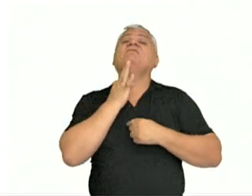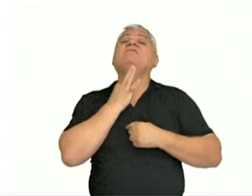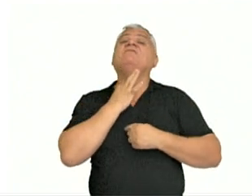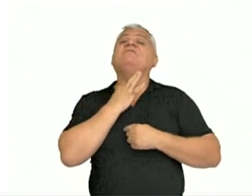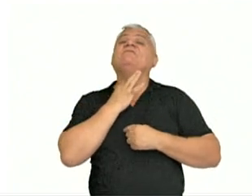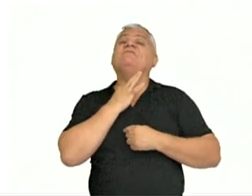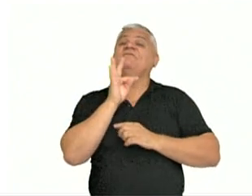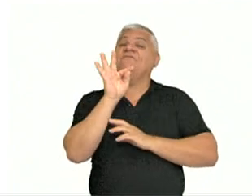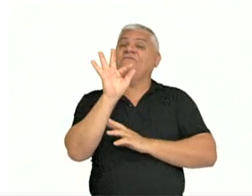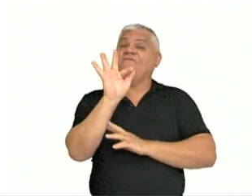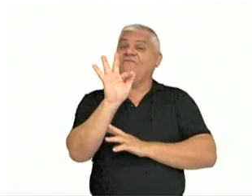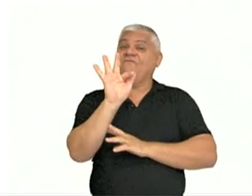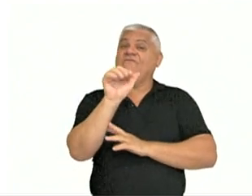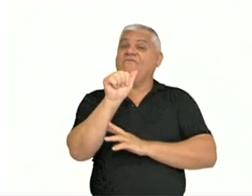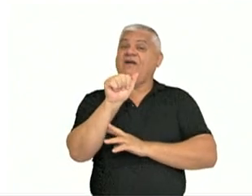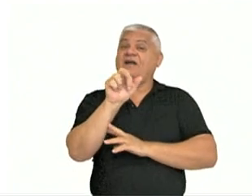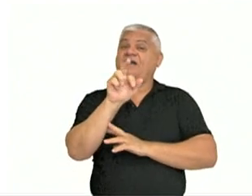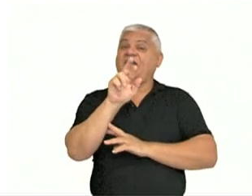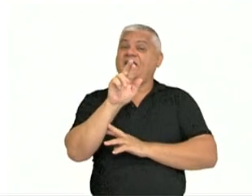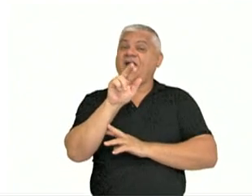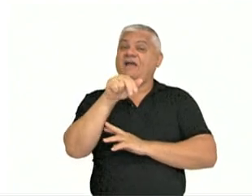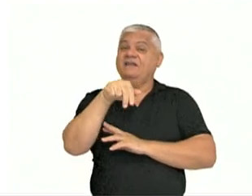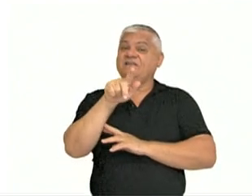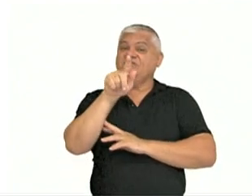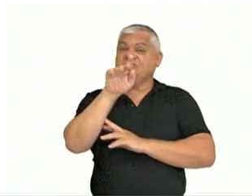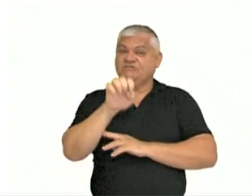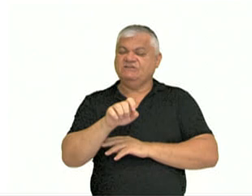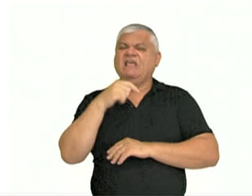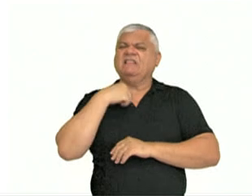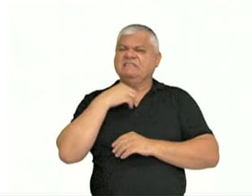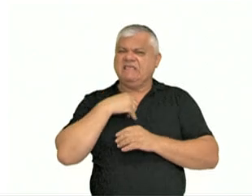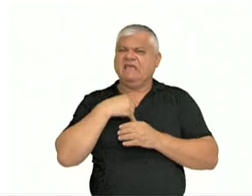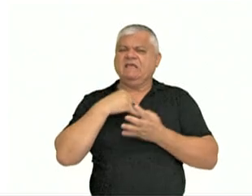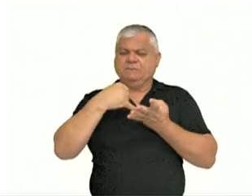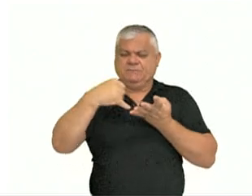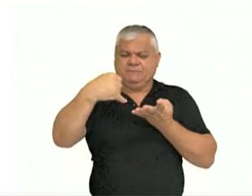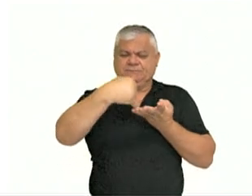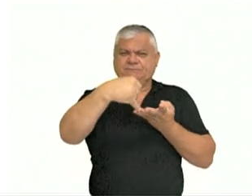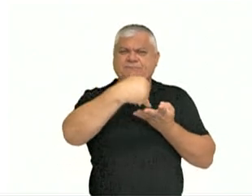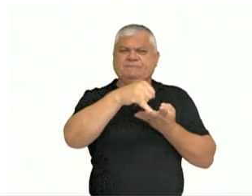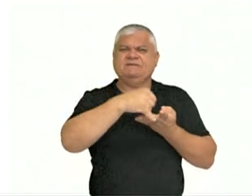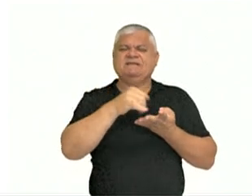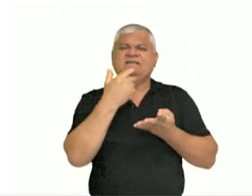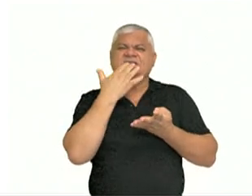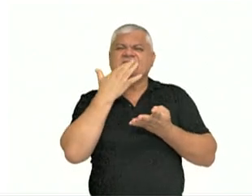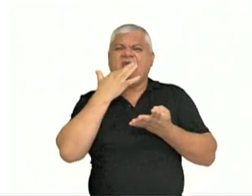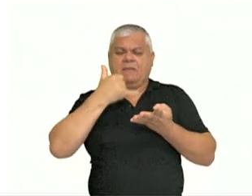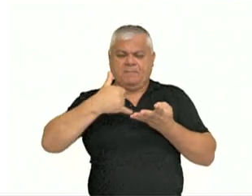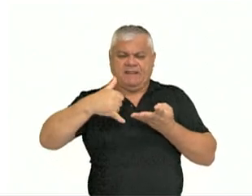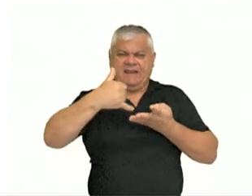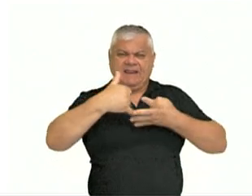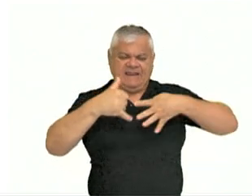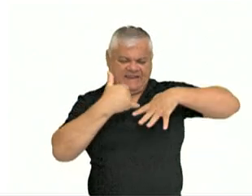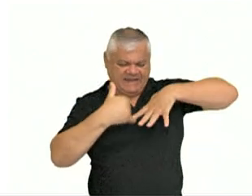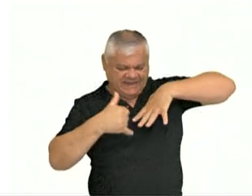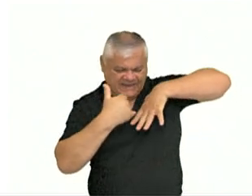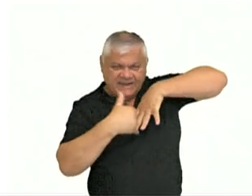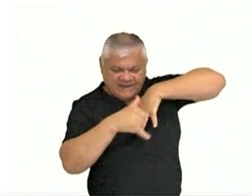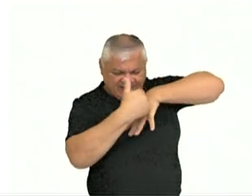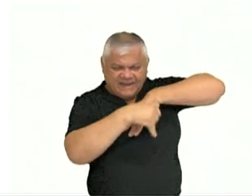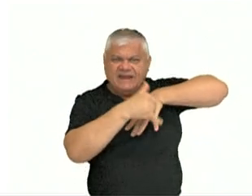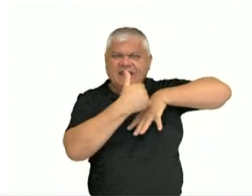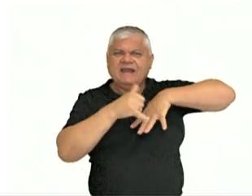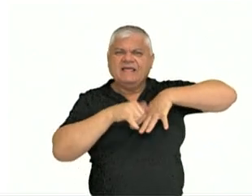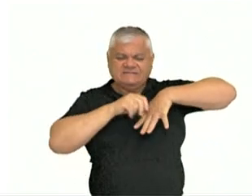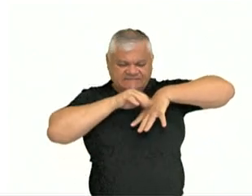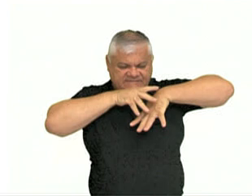E dentro delas há muitos vasos sanguíneos. Então é uma área muito rica em vasos sanguíneos